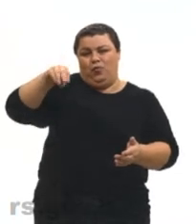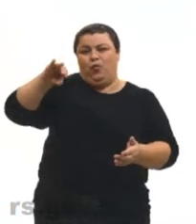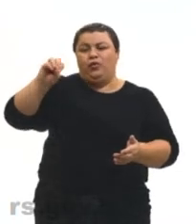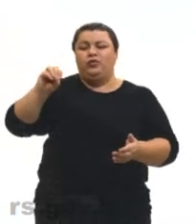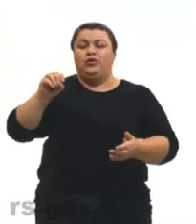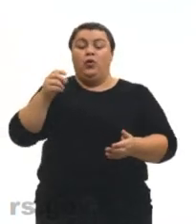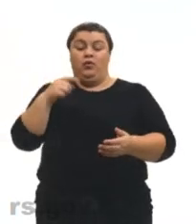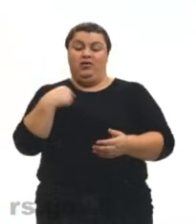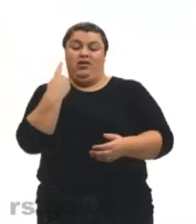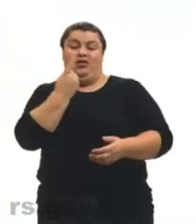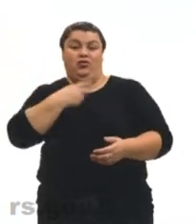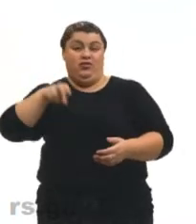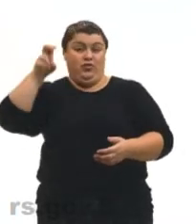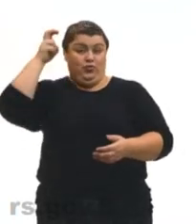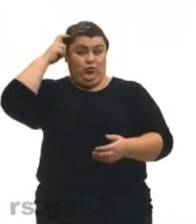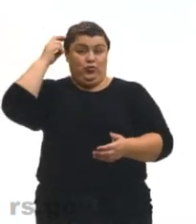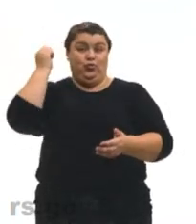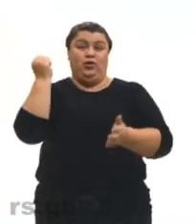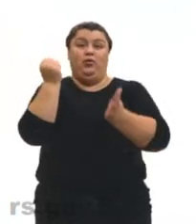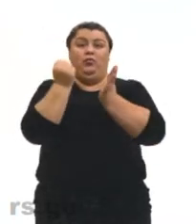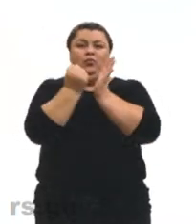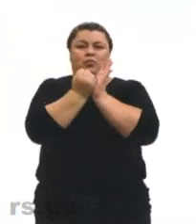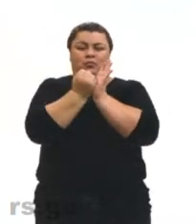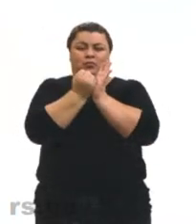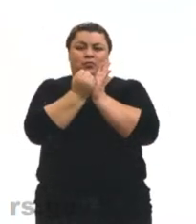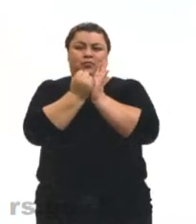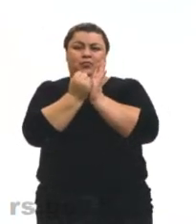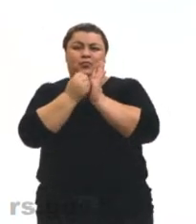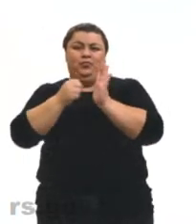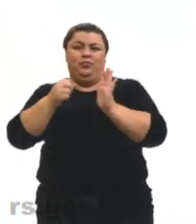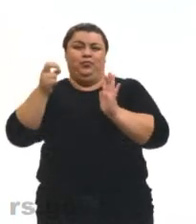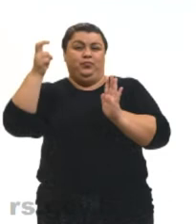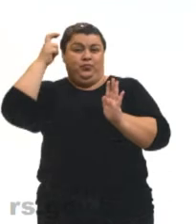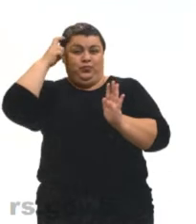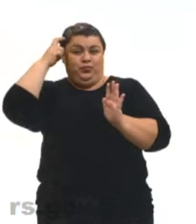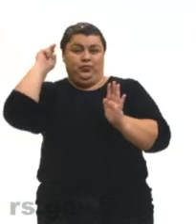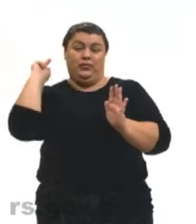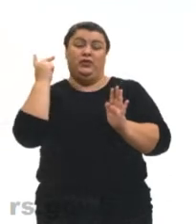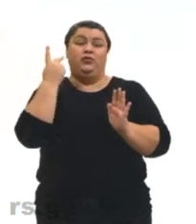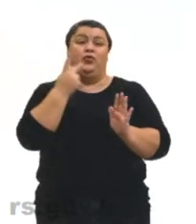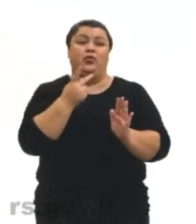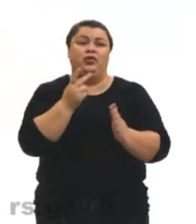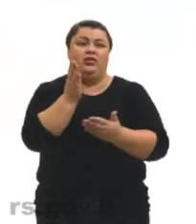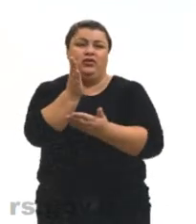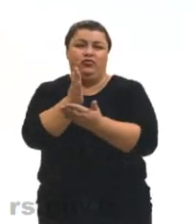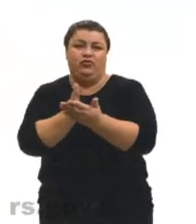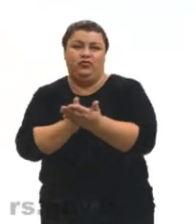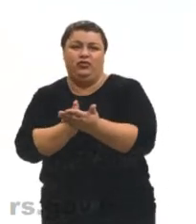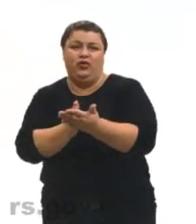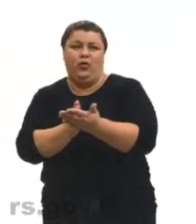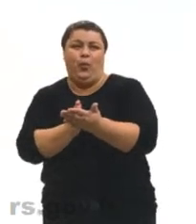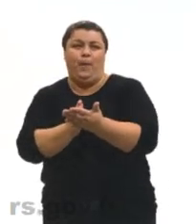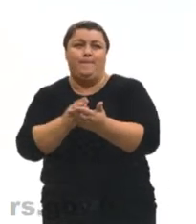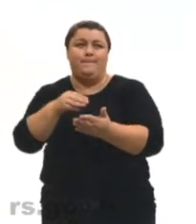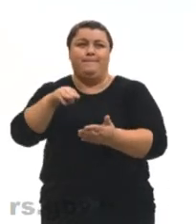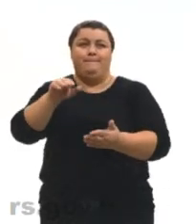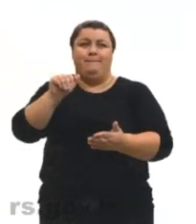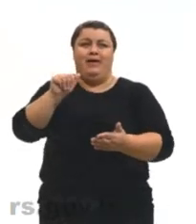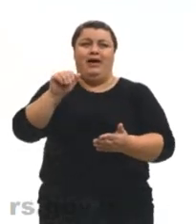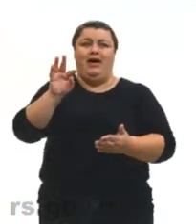o nosso patrimônio histórico cultural e ele tá dividido aí então entre material e imaterial